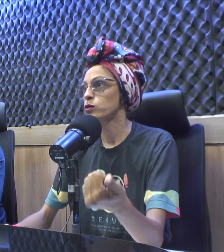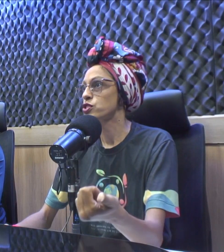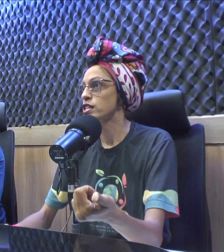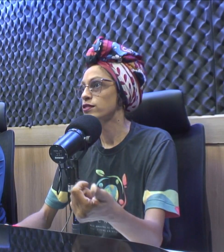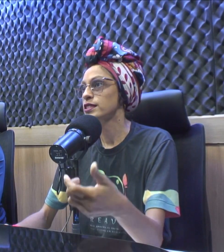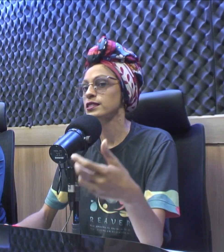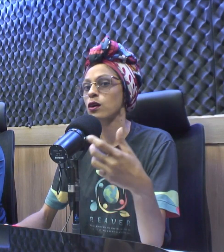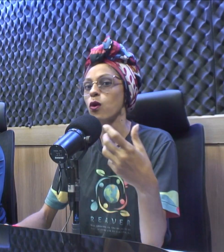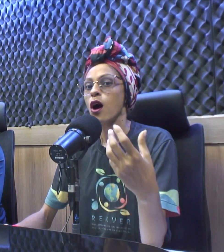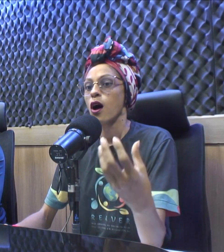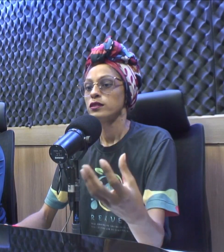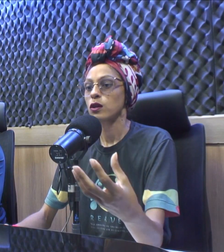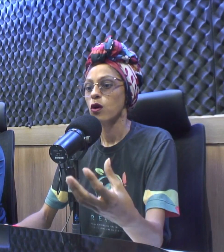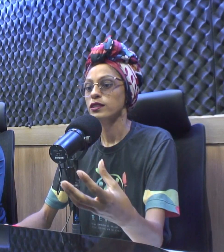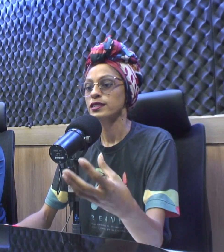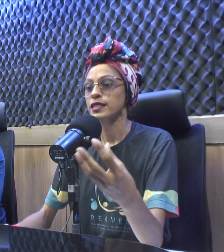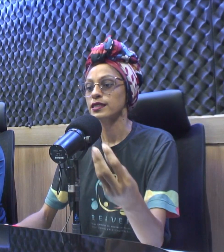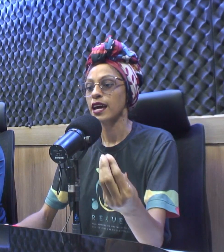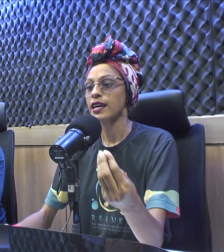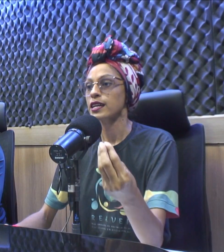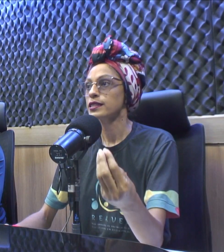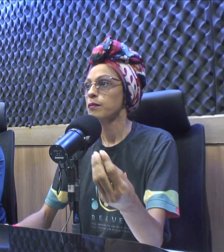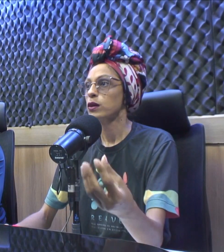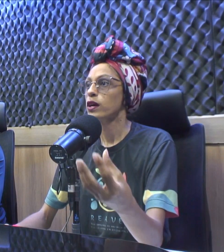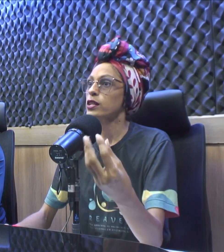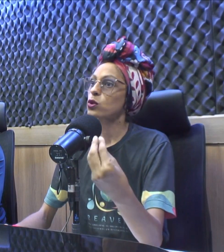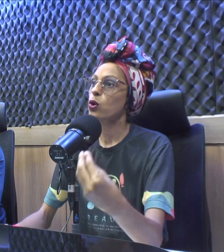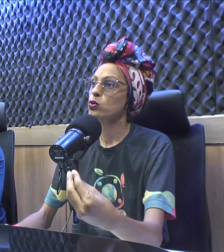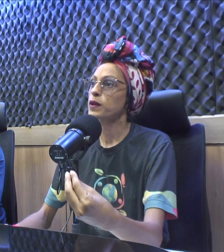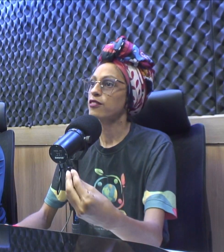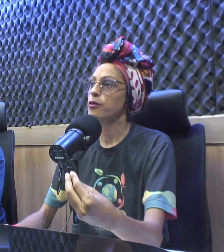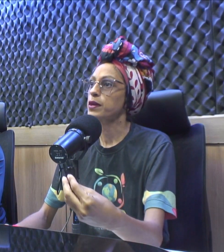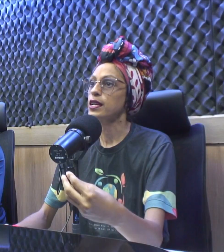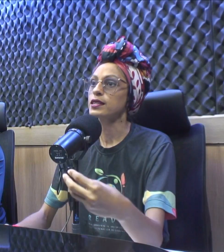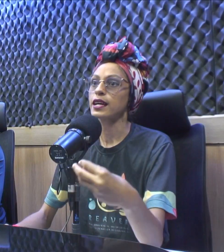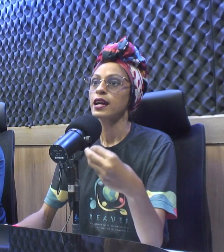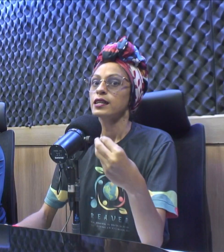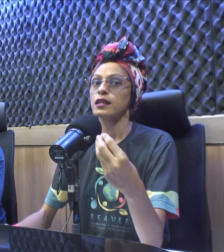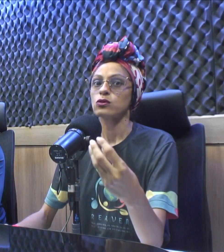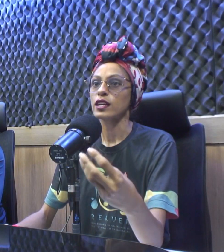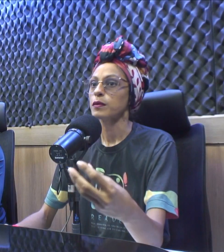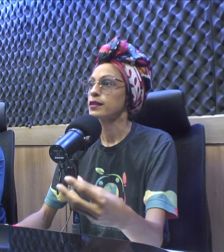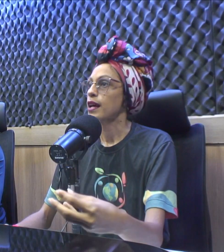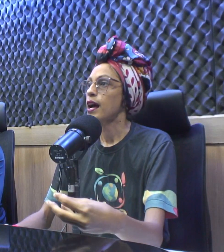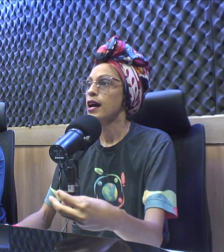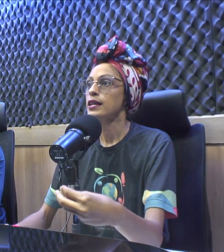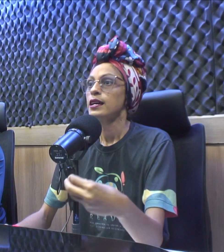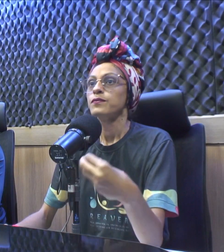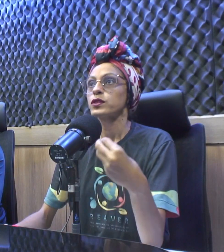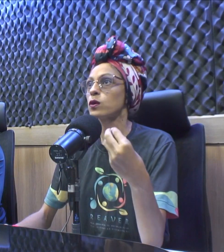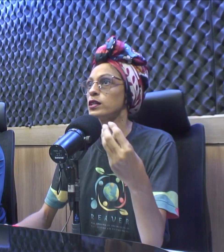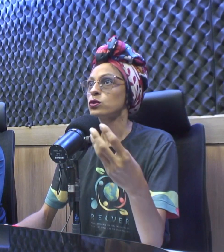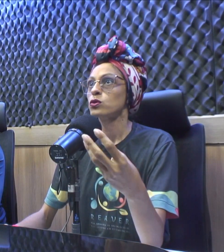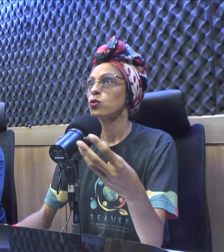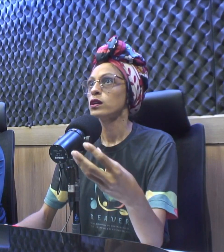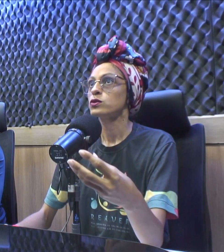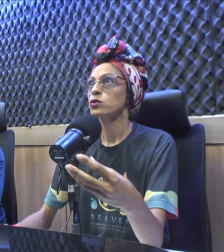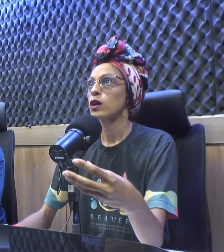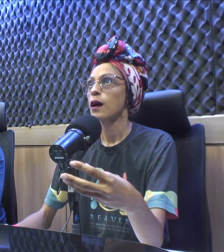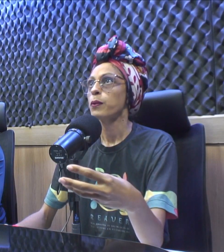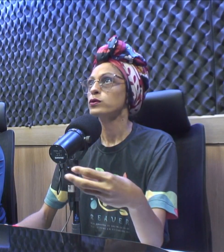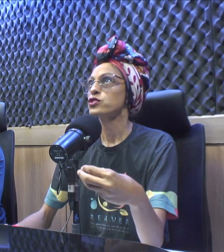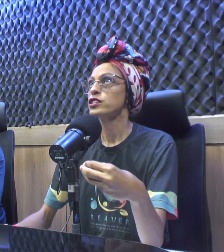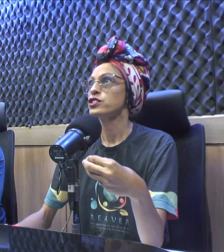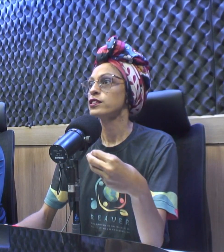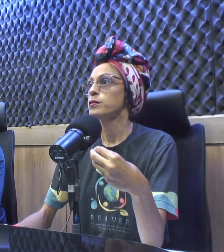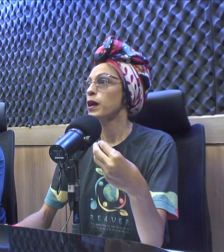Hortas produtivas, que são hortas que deem ali também um retorno para a família, né? Tanto alimentar quanto